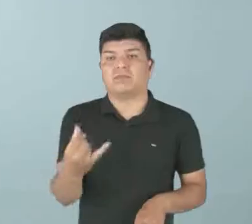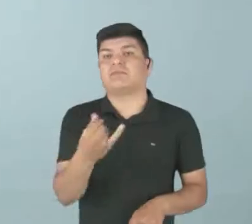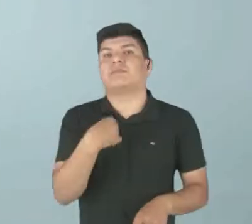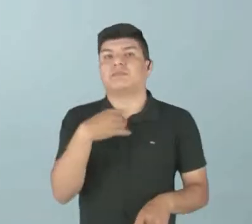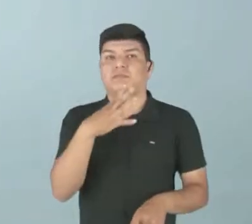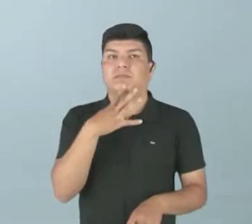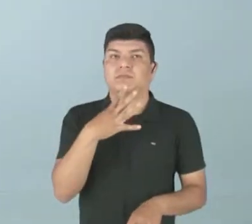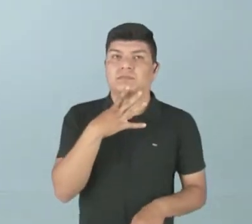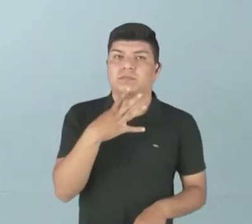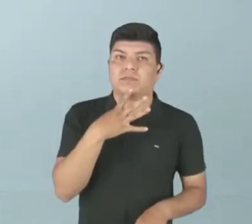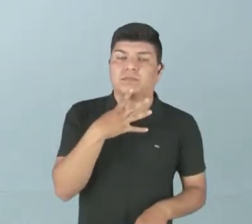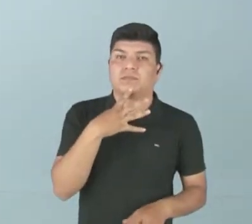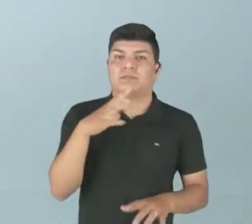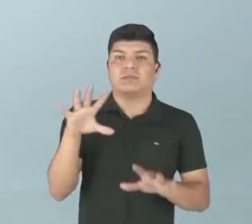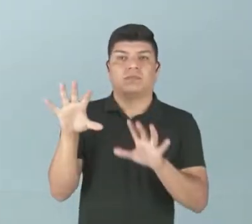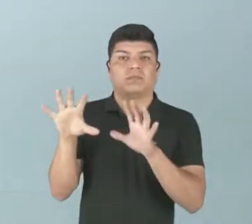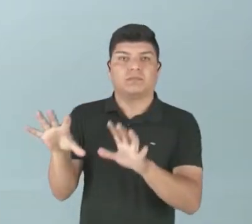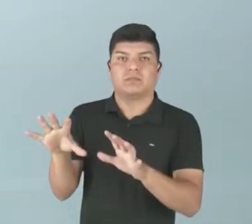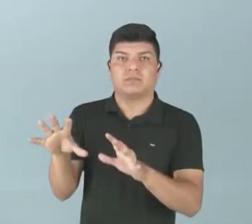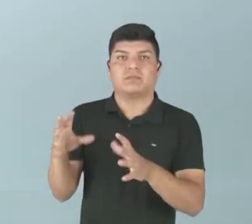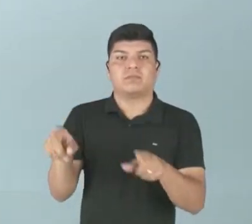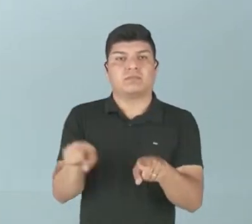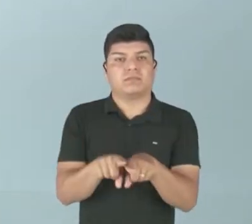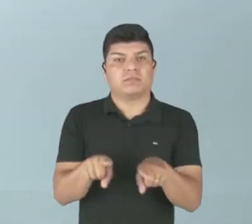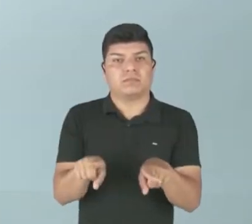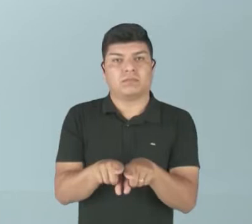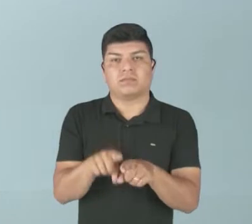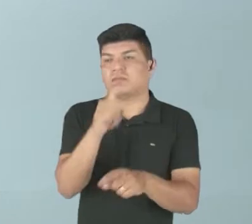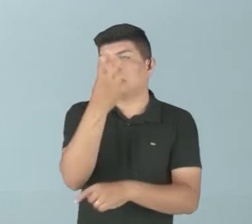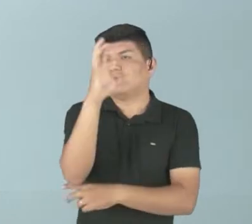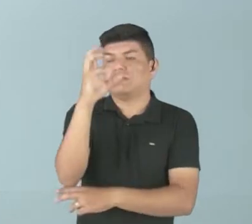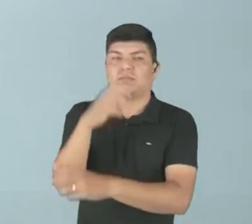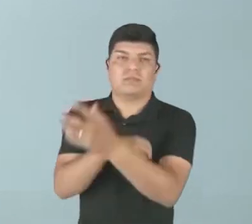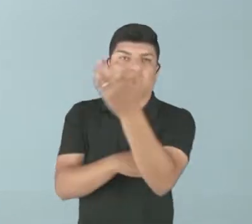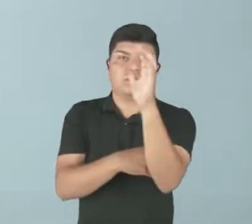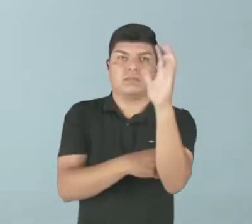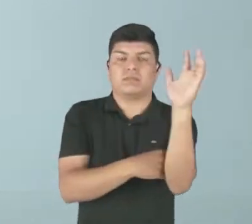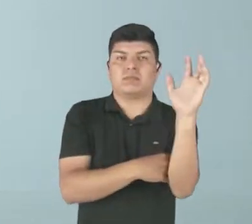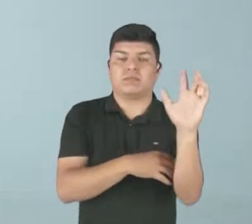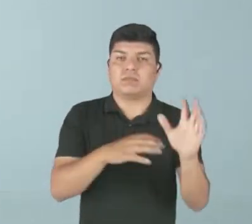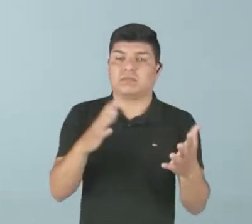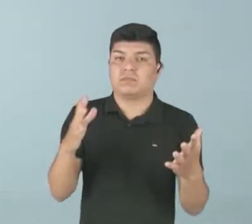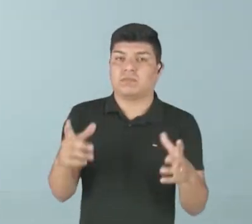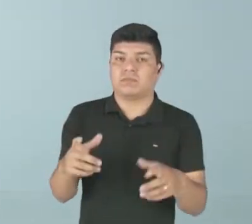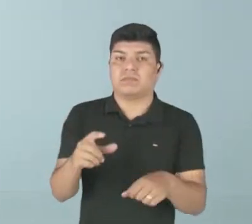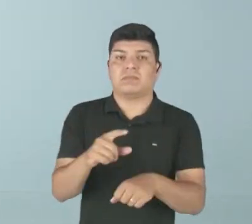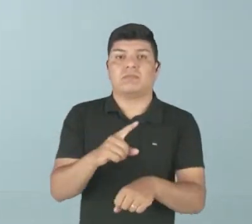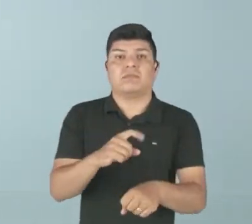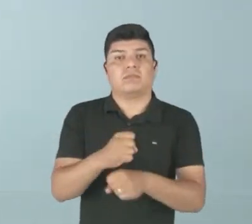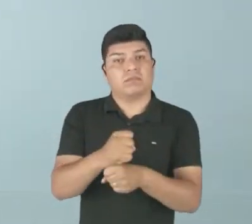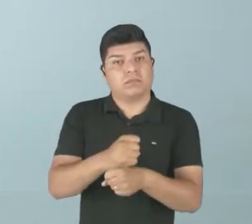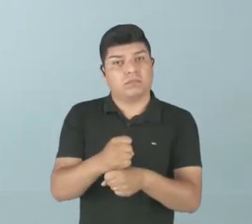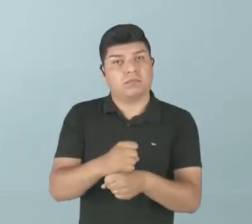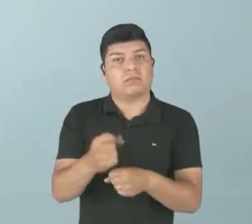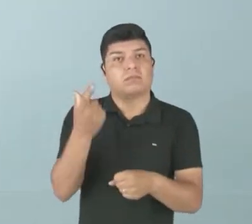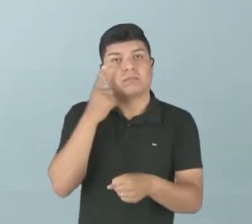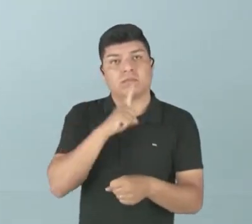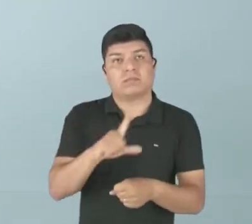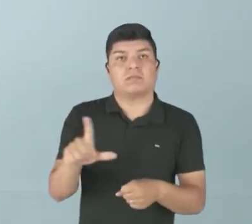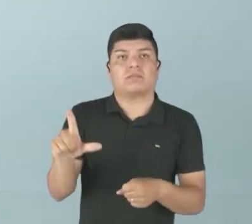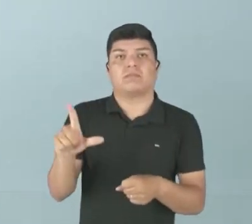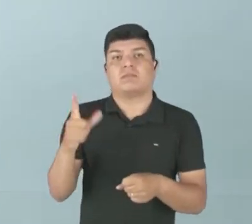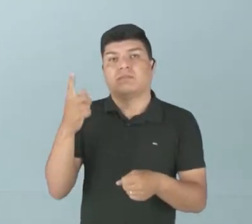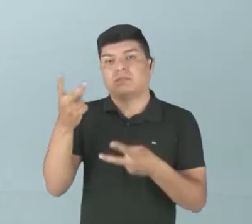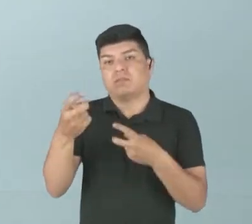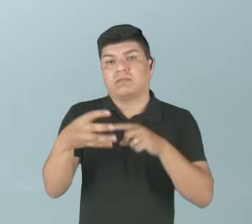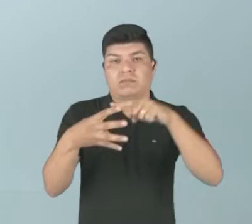de conhecer o clima desse tipo, como também a vegetação que de determinada época do ano você consegue verificar